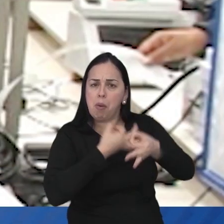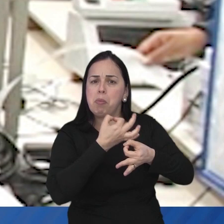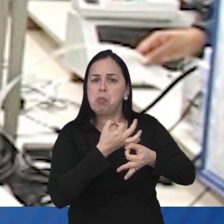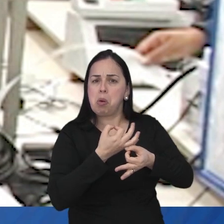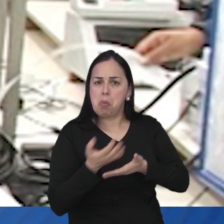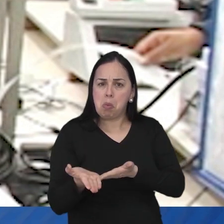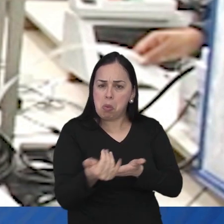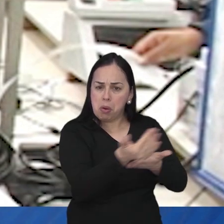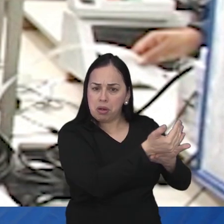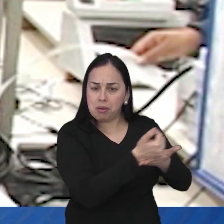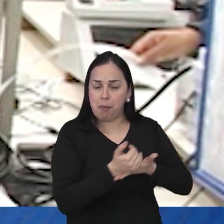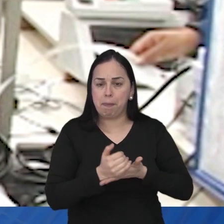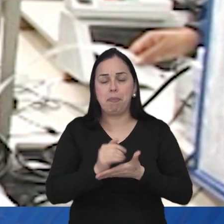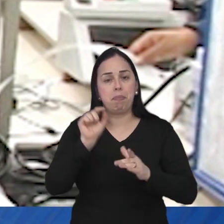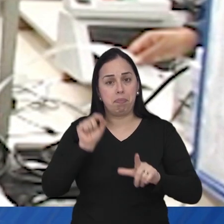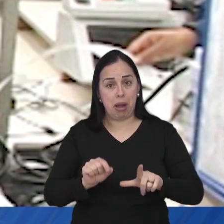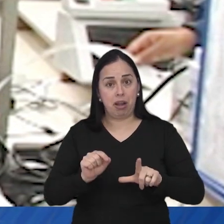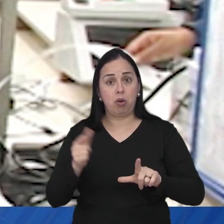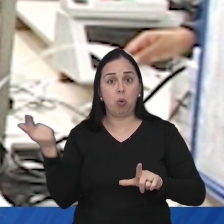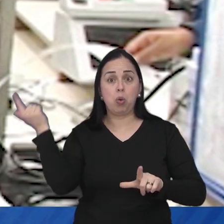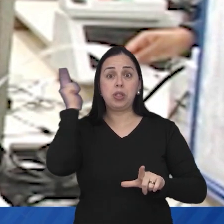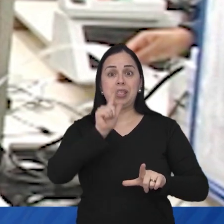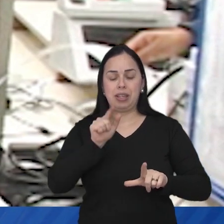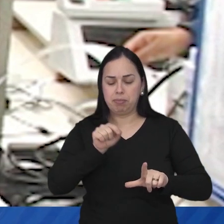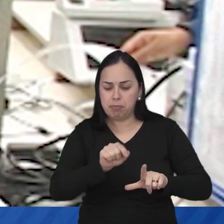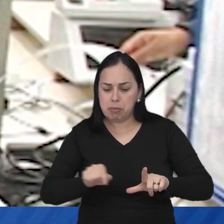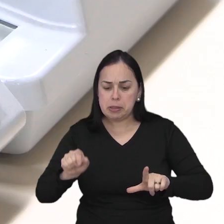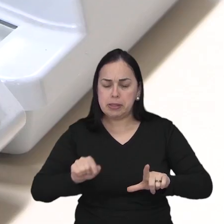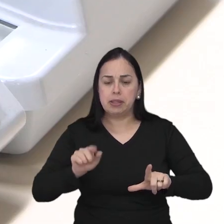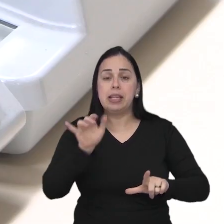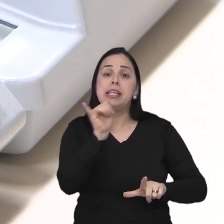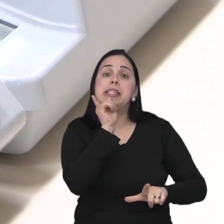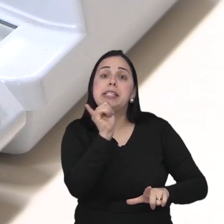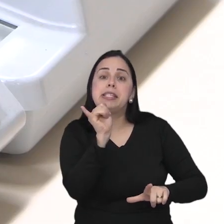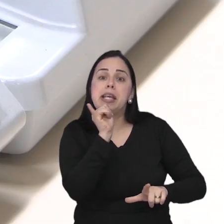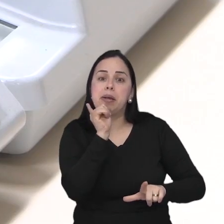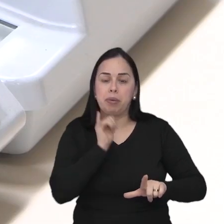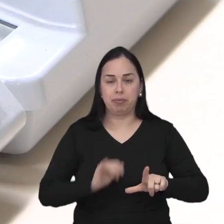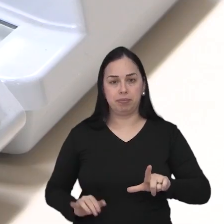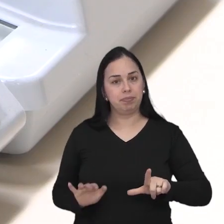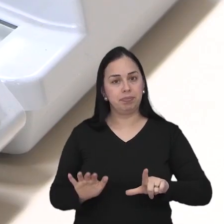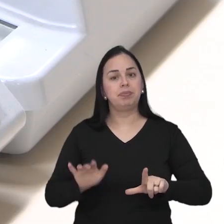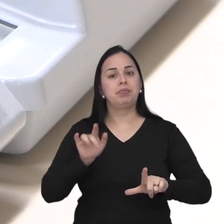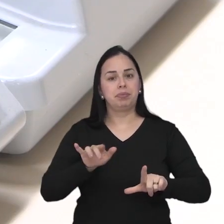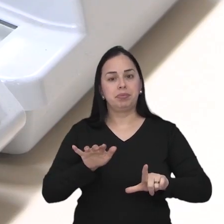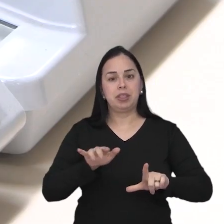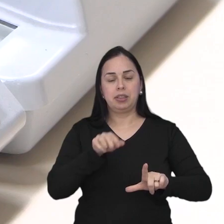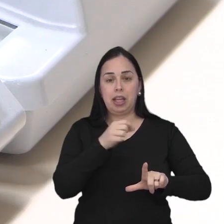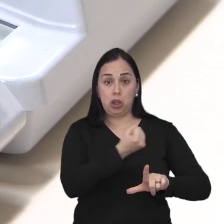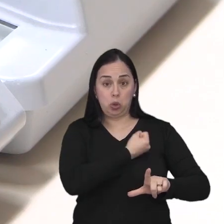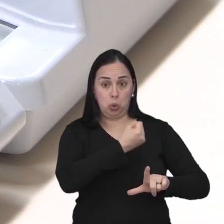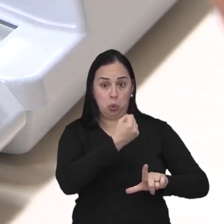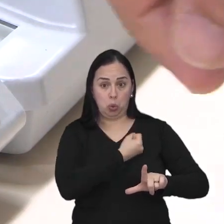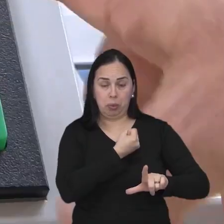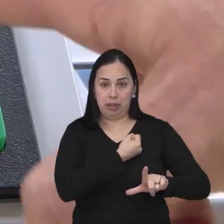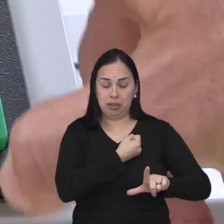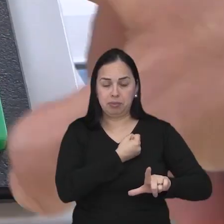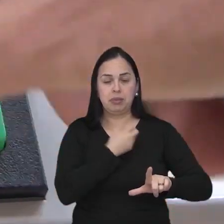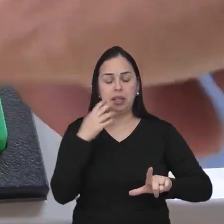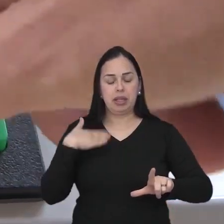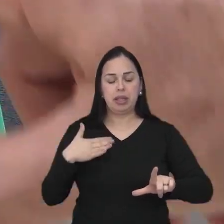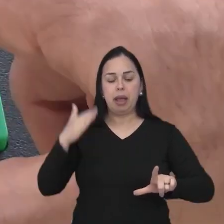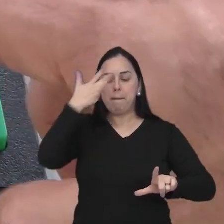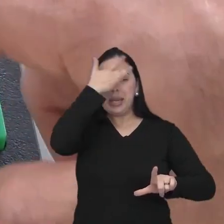para garantir que o sistema fosse intuitivo e acessível a todos. Por exemplo, a urna eletrônica possui números, o